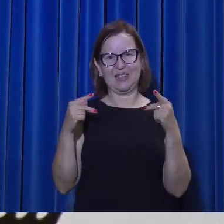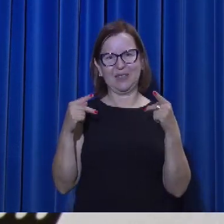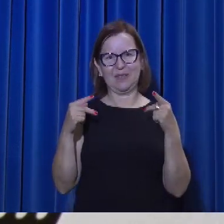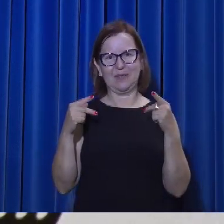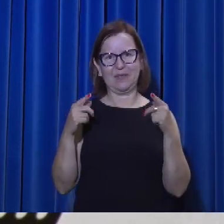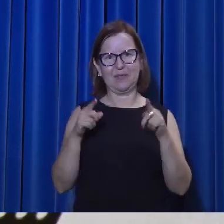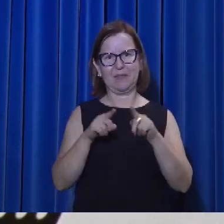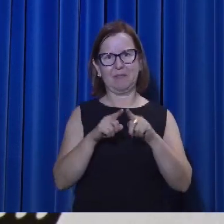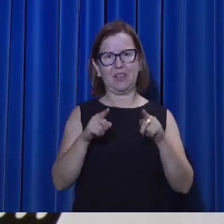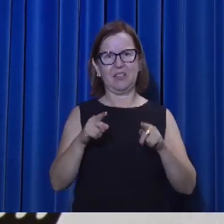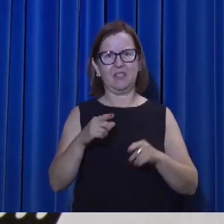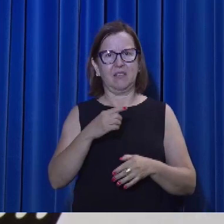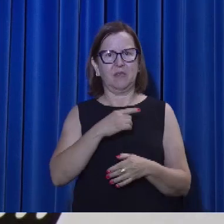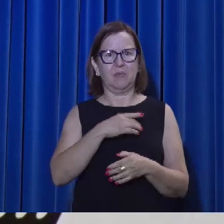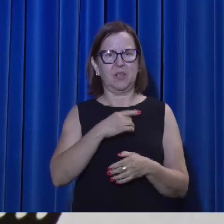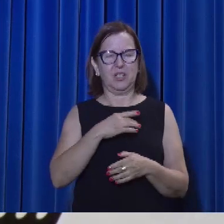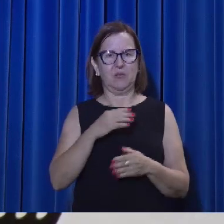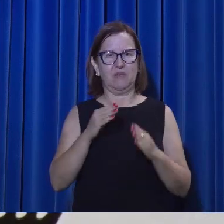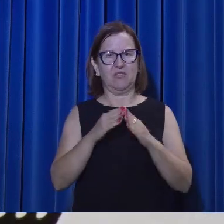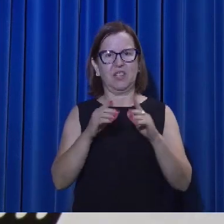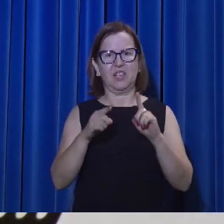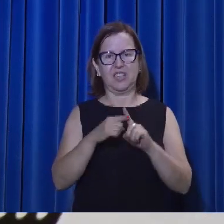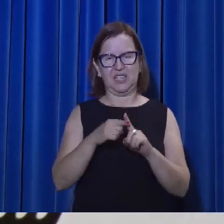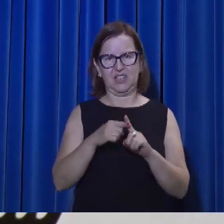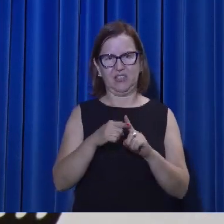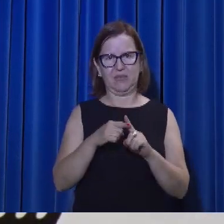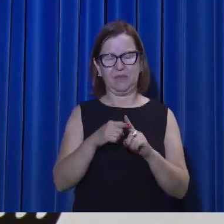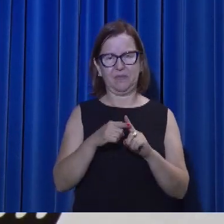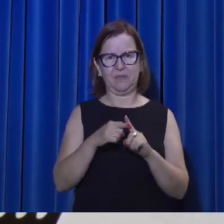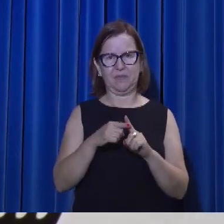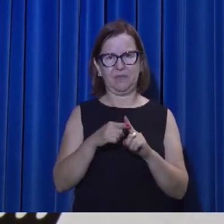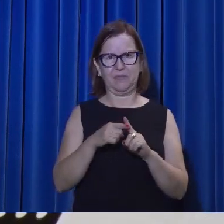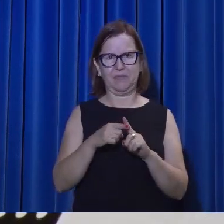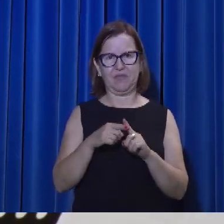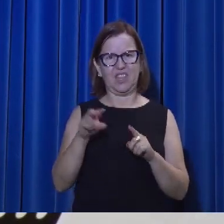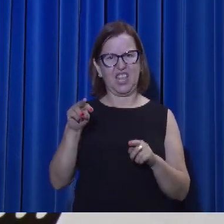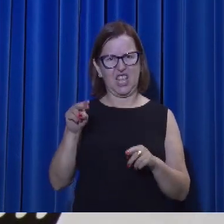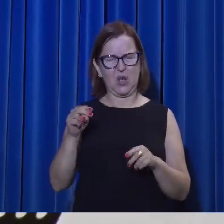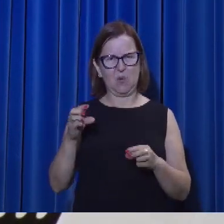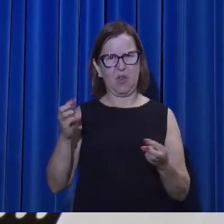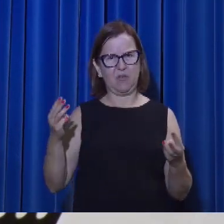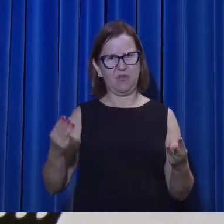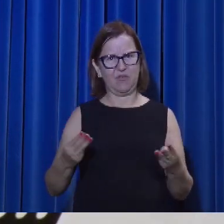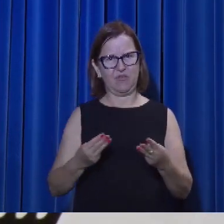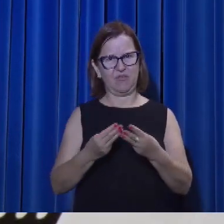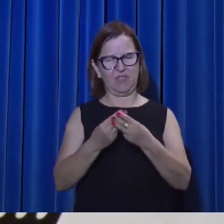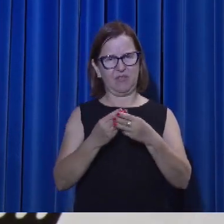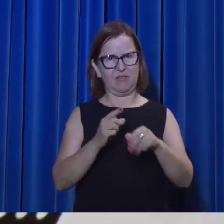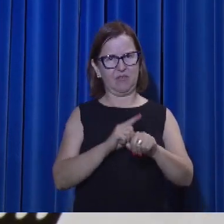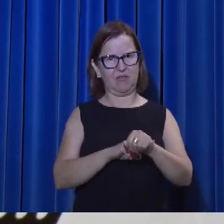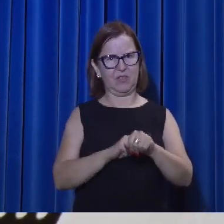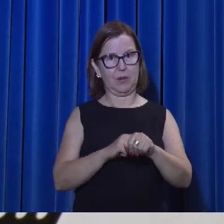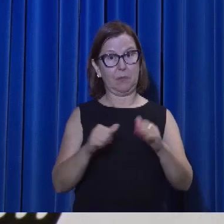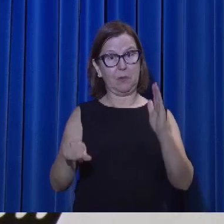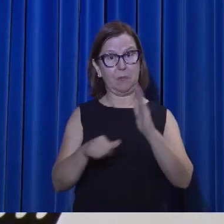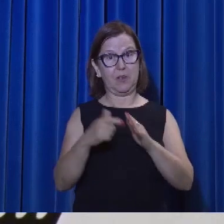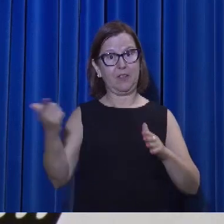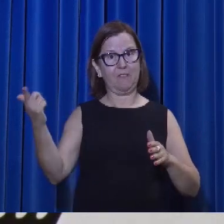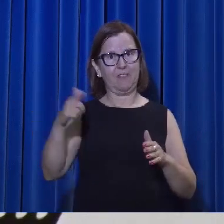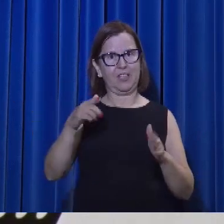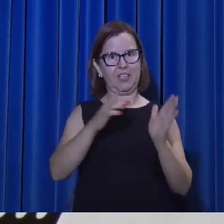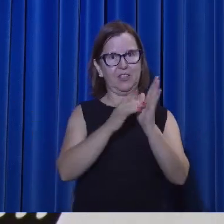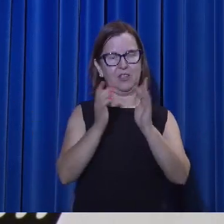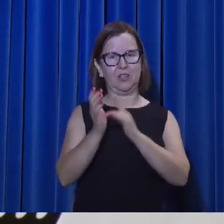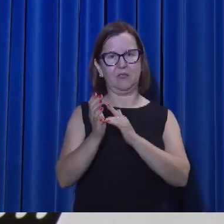Mas eu temo, meus irmãos, que a igreja, assim como os judeus do primeiro advento, estão